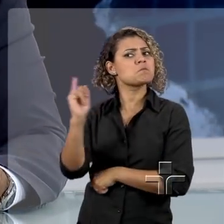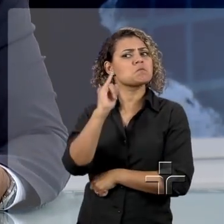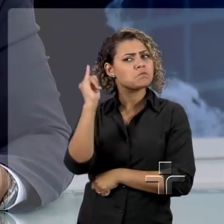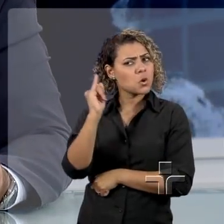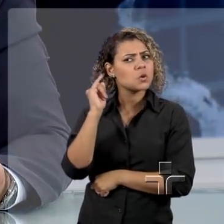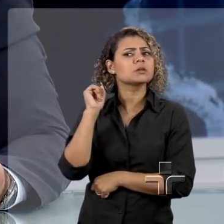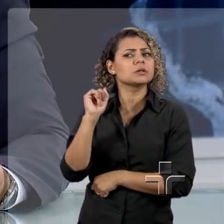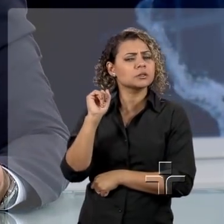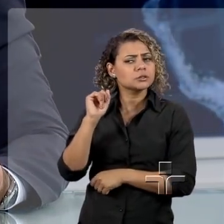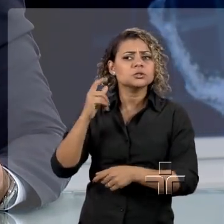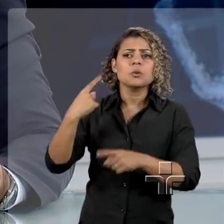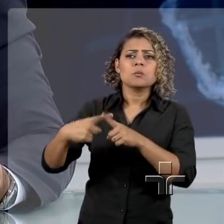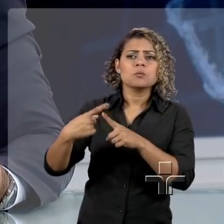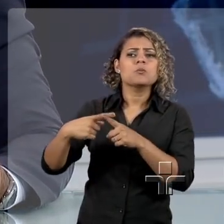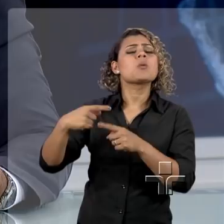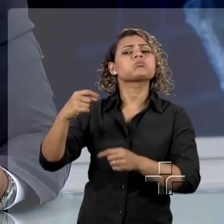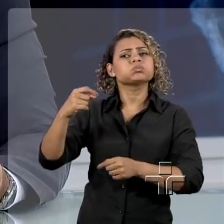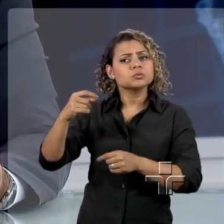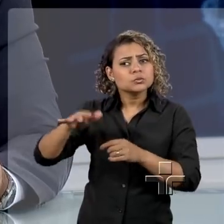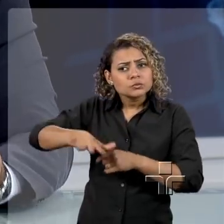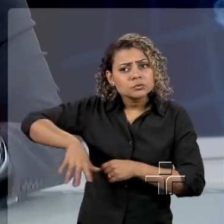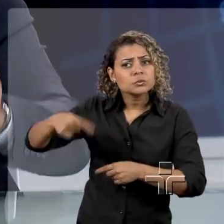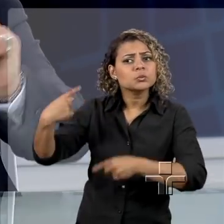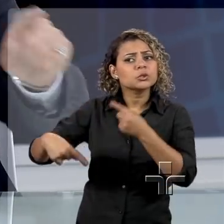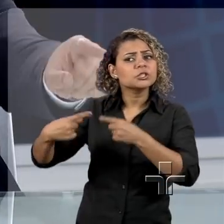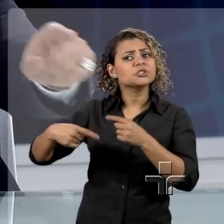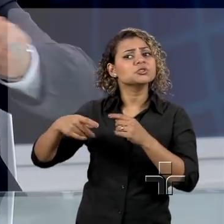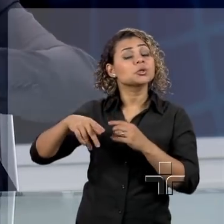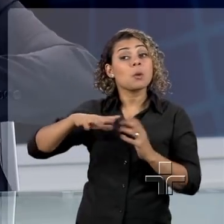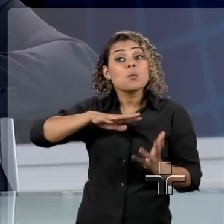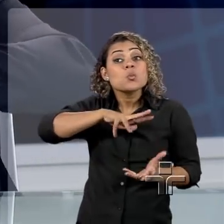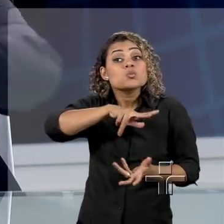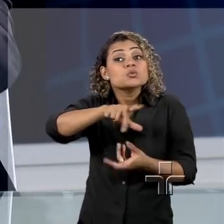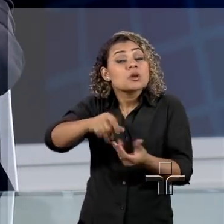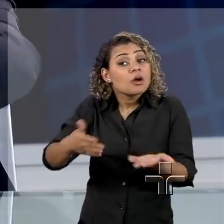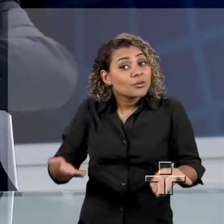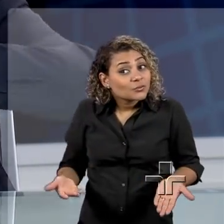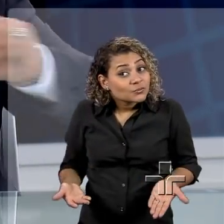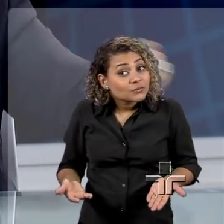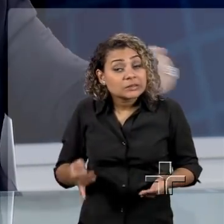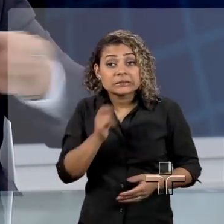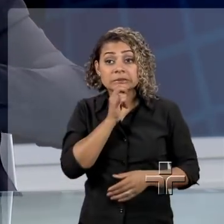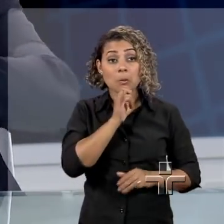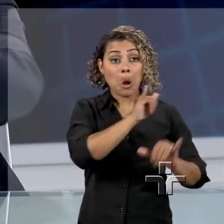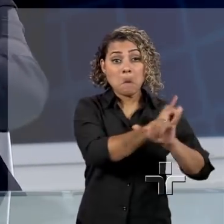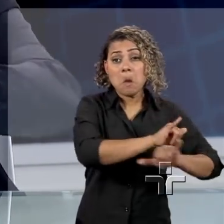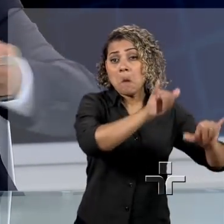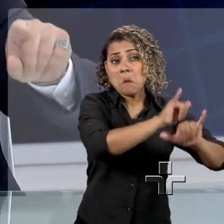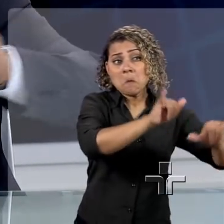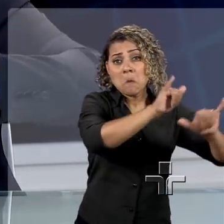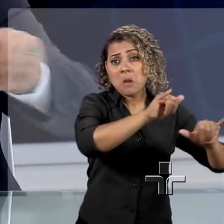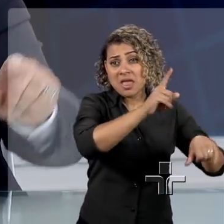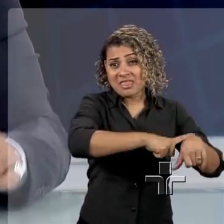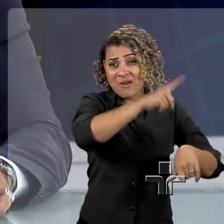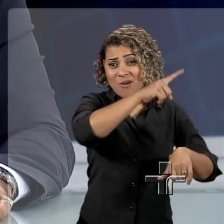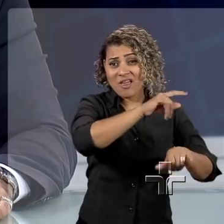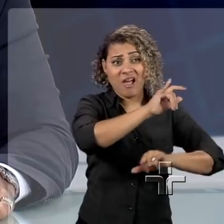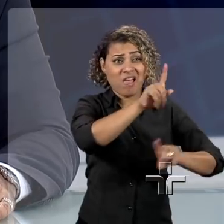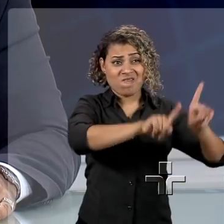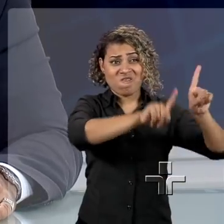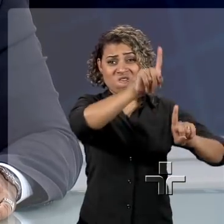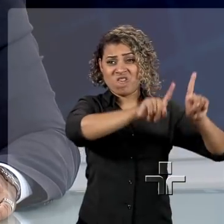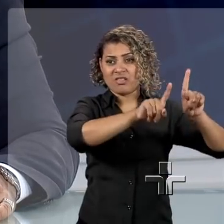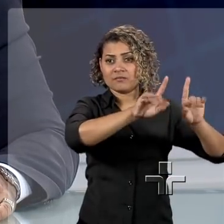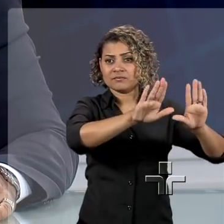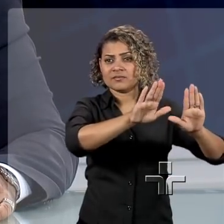contexto geopolítico internacional. E aquilo que se falou em campanha, vai para cá, vai para lá, nas disputas,